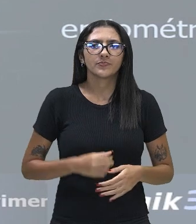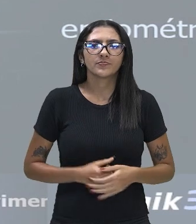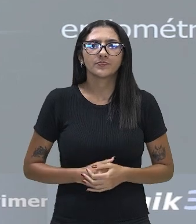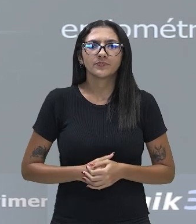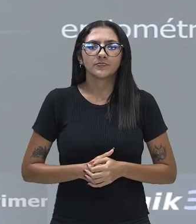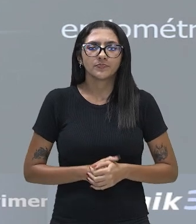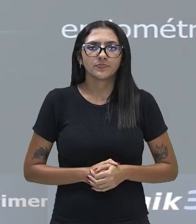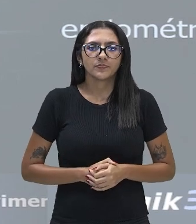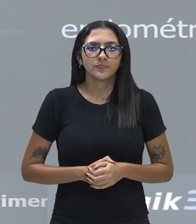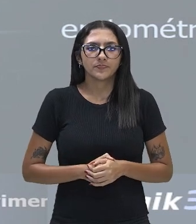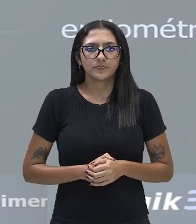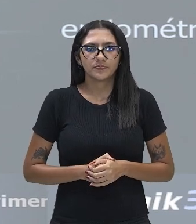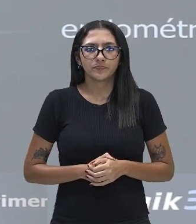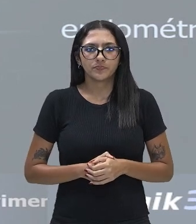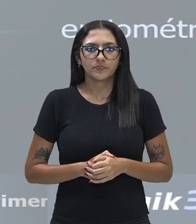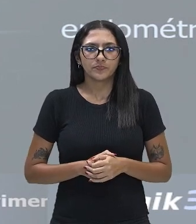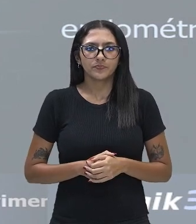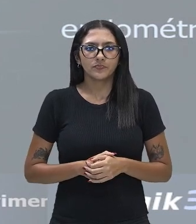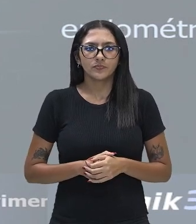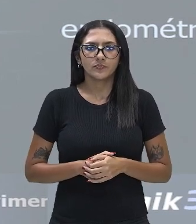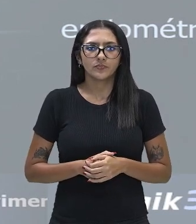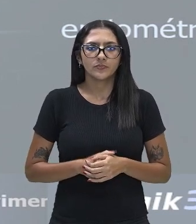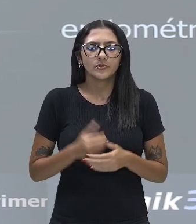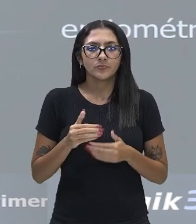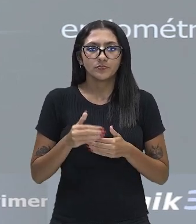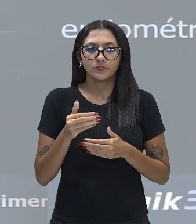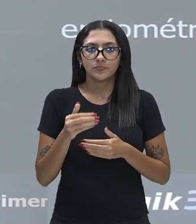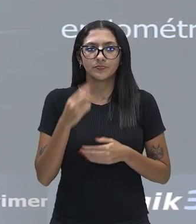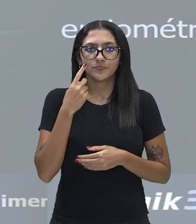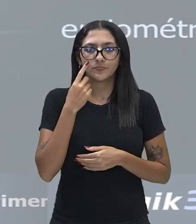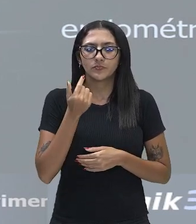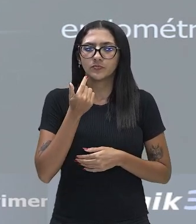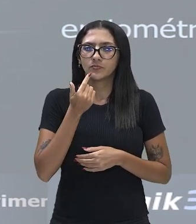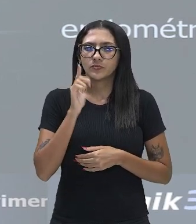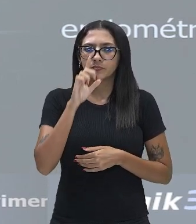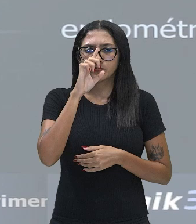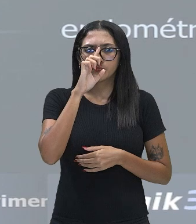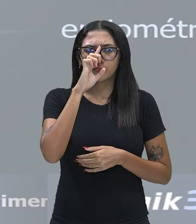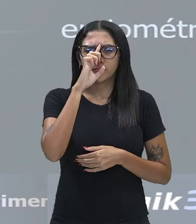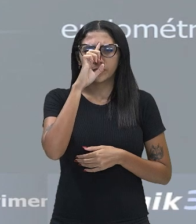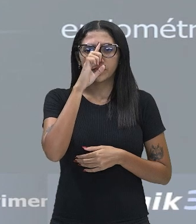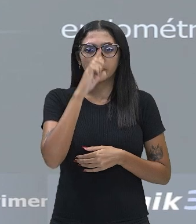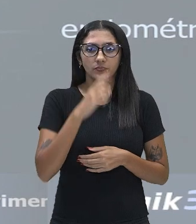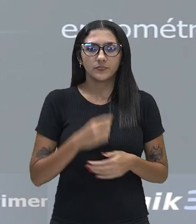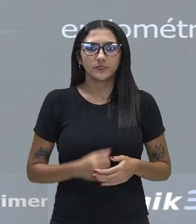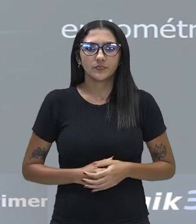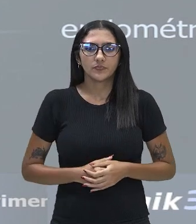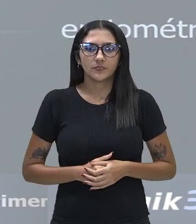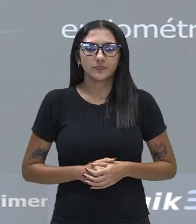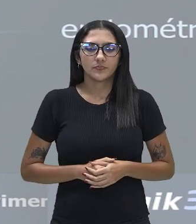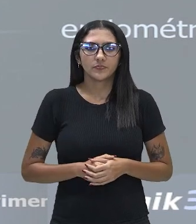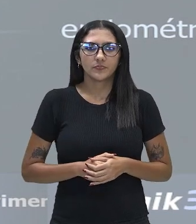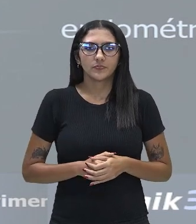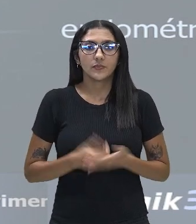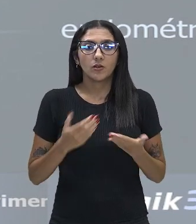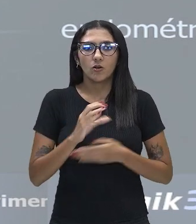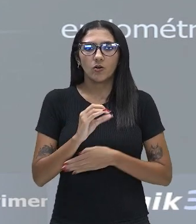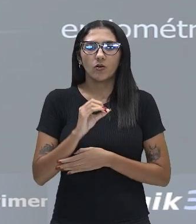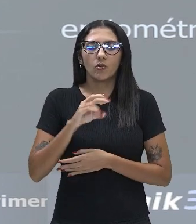útero. Dando continuidade, nós vamos para a